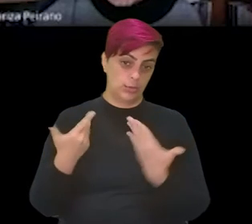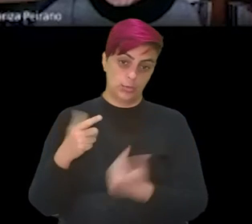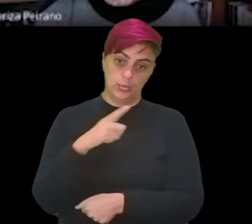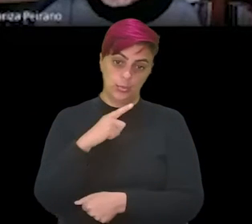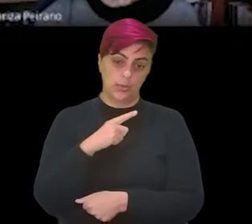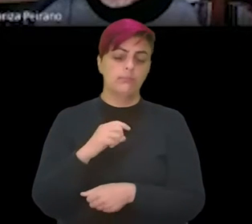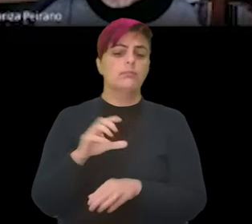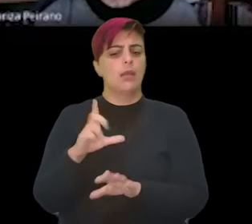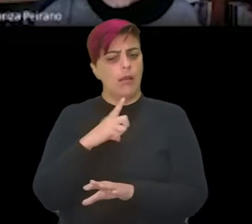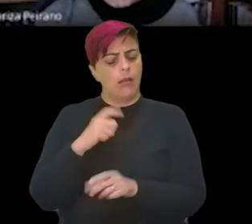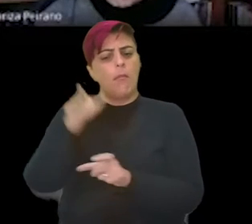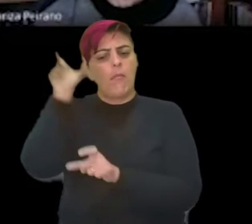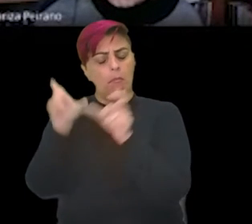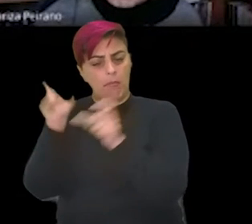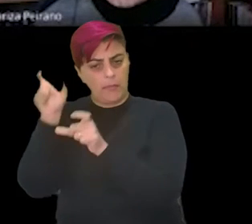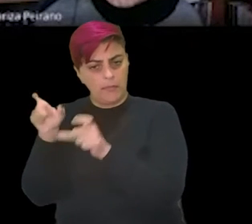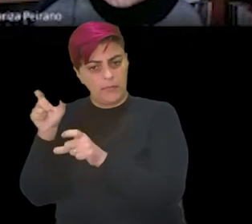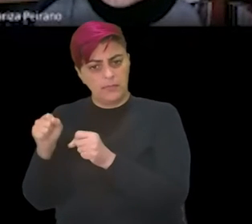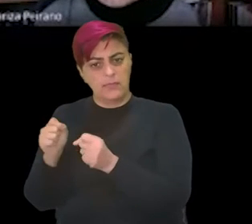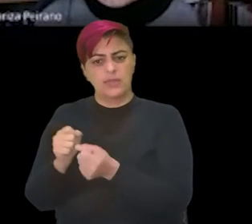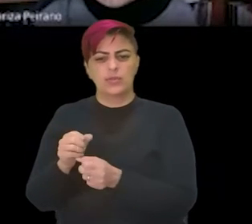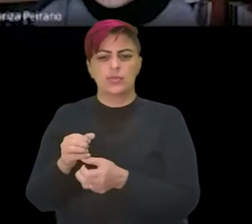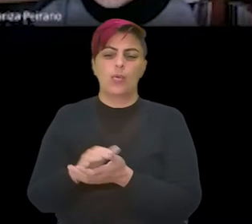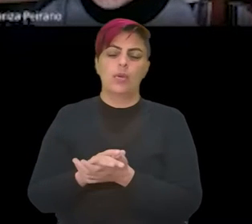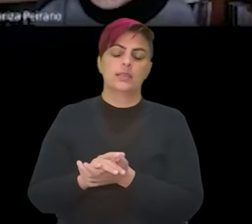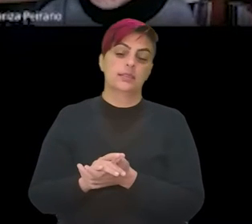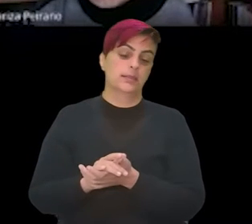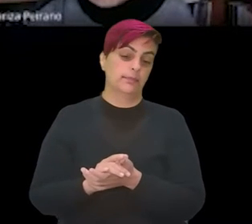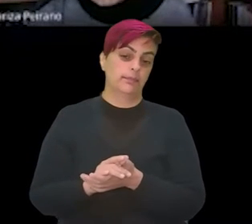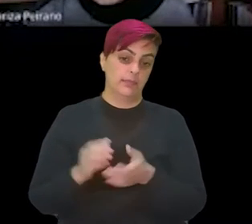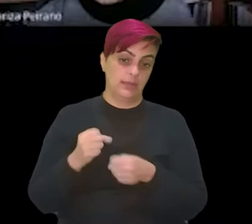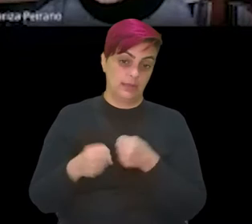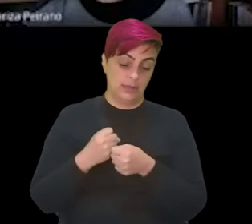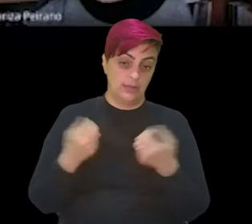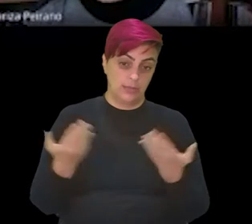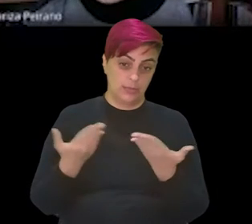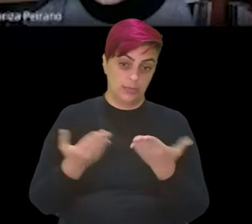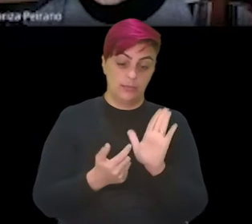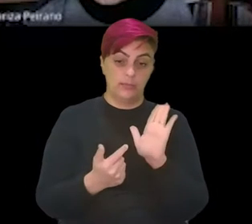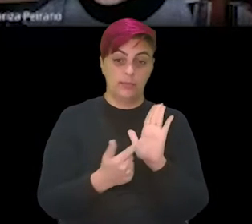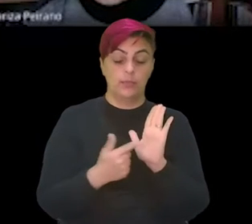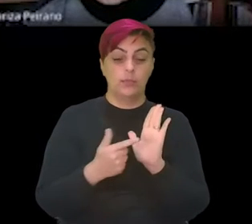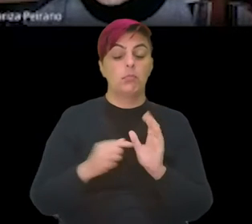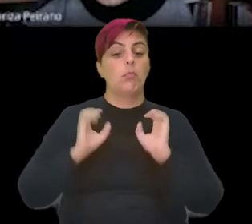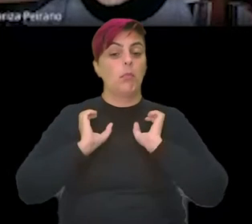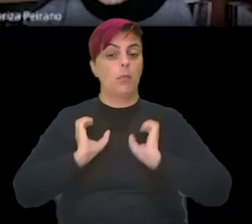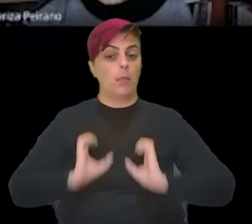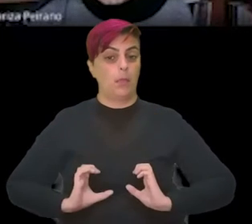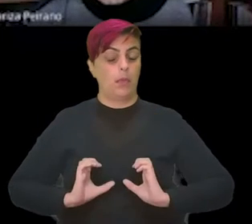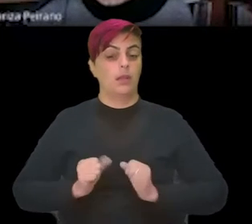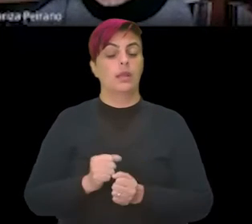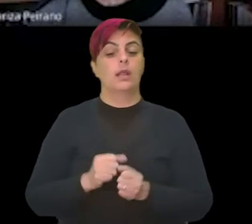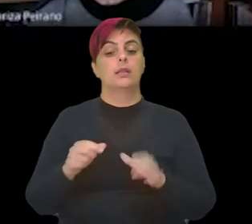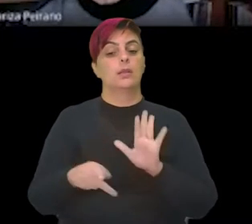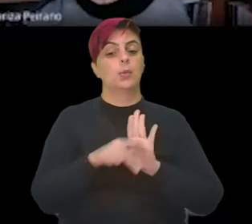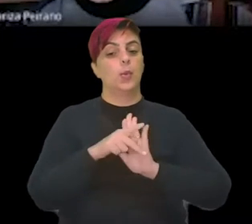são muitos dos estudiosos que têm enfatizado nos anos recentes o caráter intersubjetivo